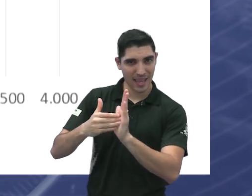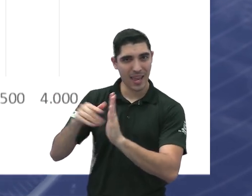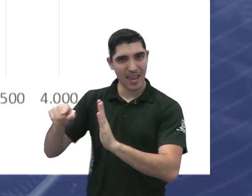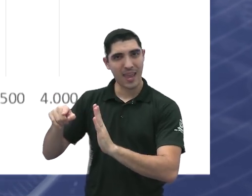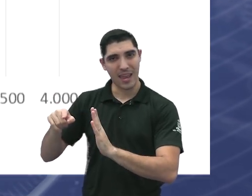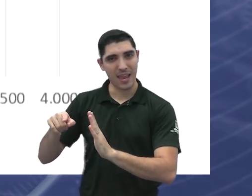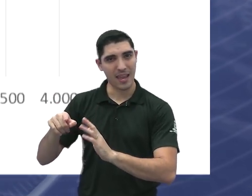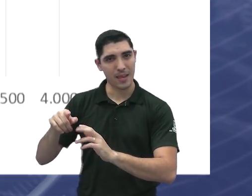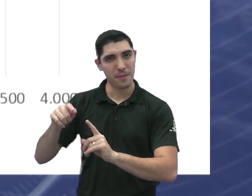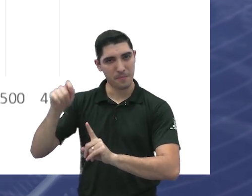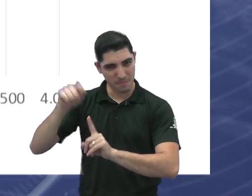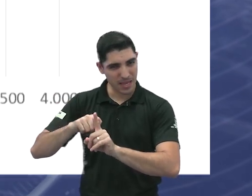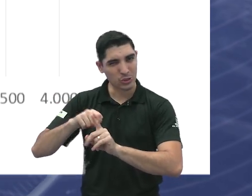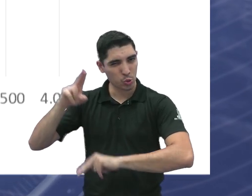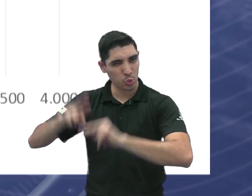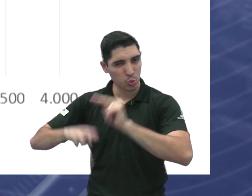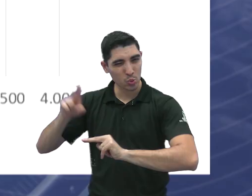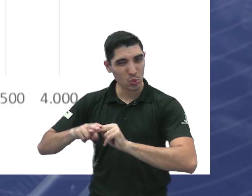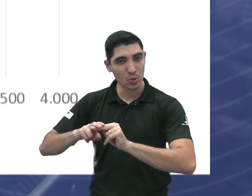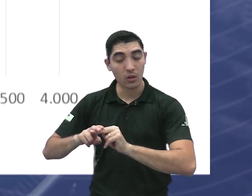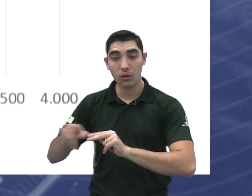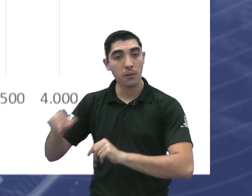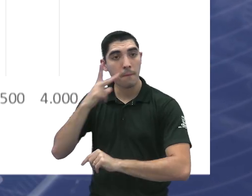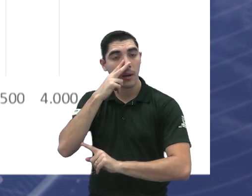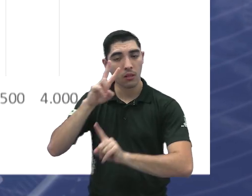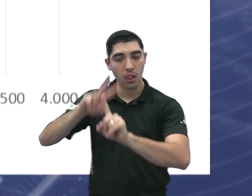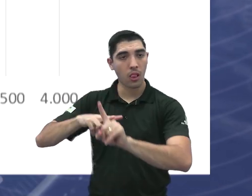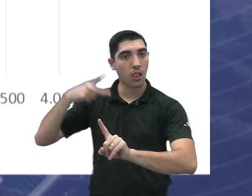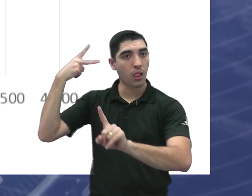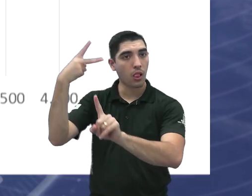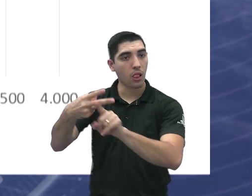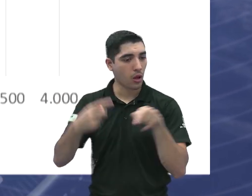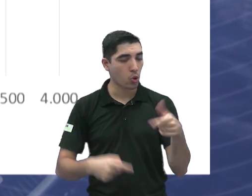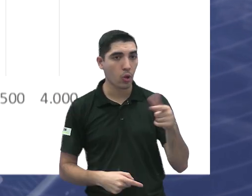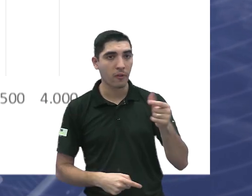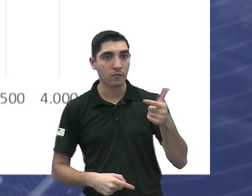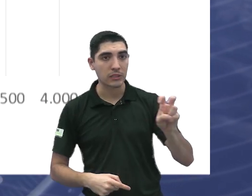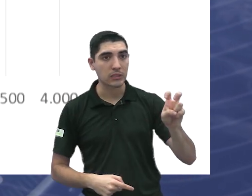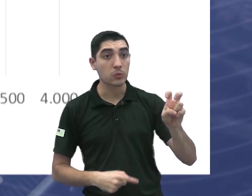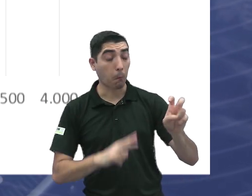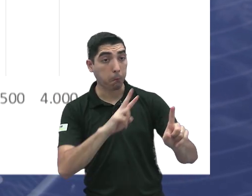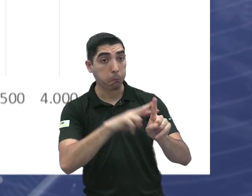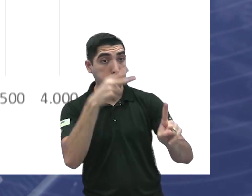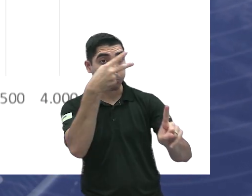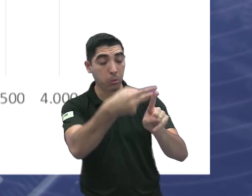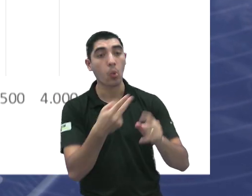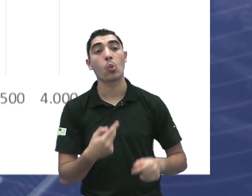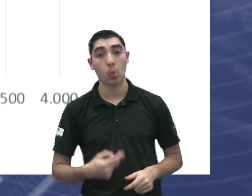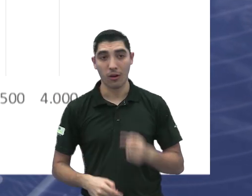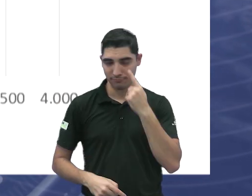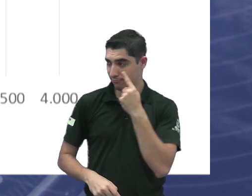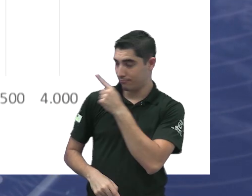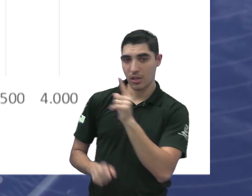1.939 afastamentos, os números quase dobraram, pessoal. O gráfico que vocês estão vendo aí